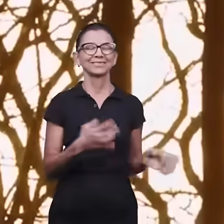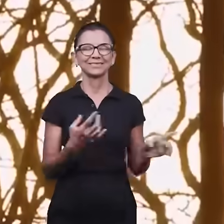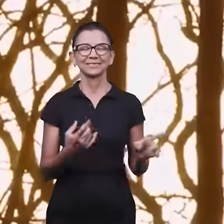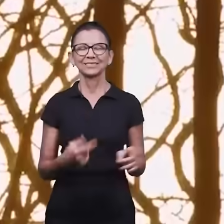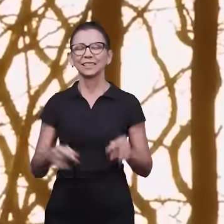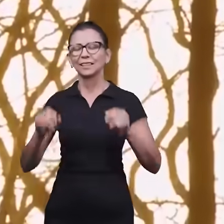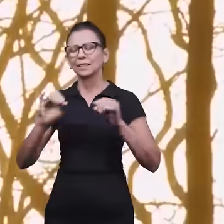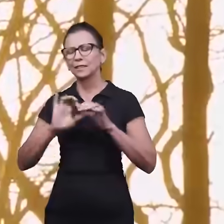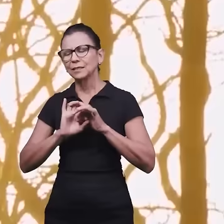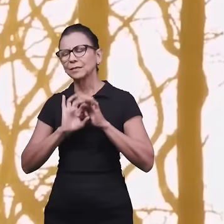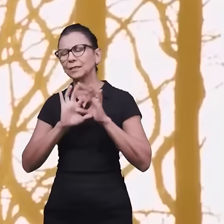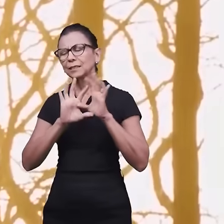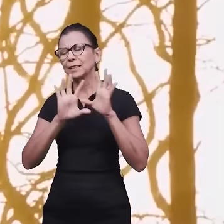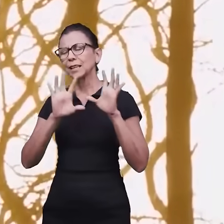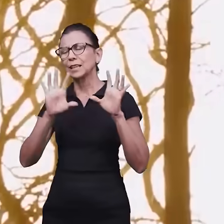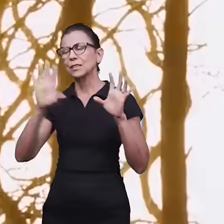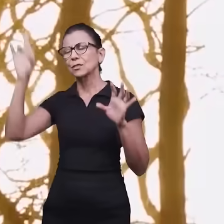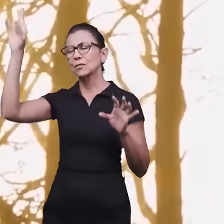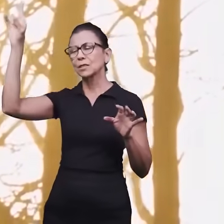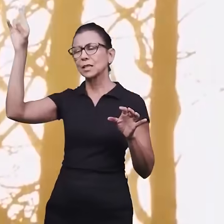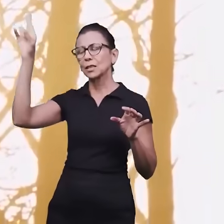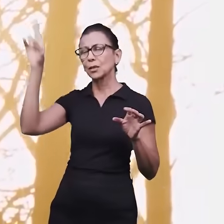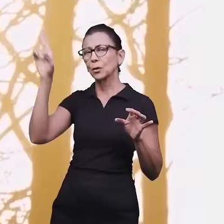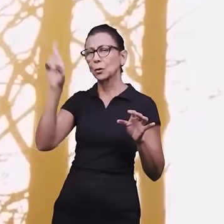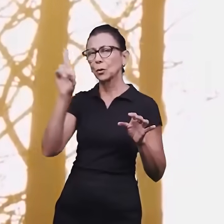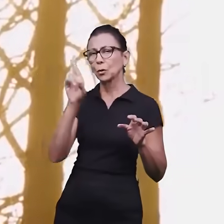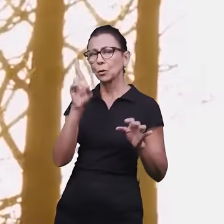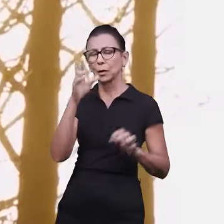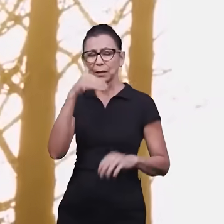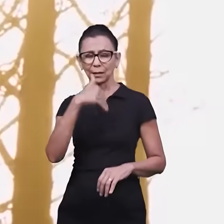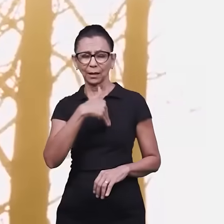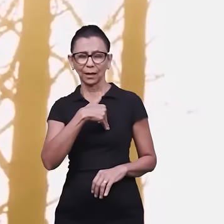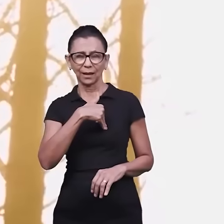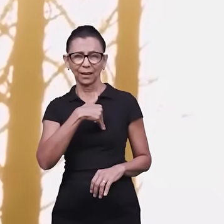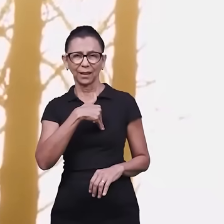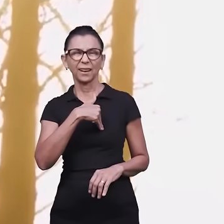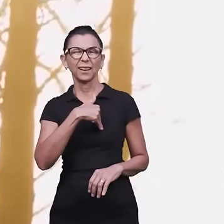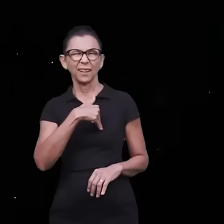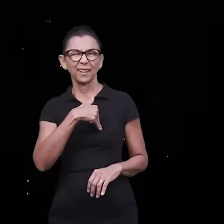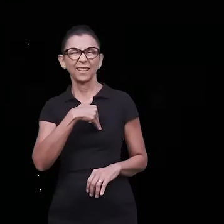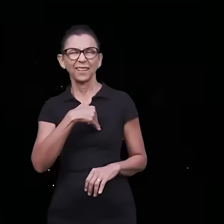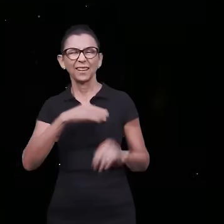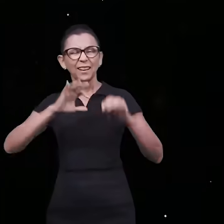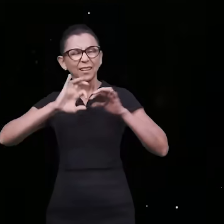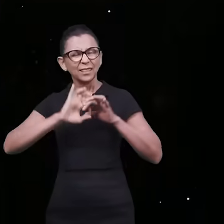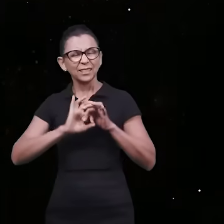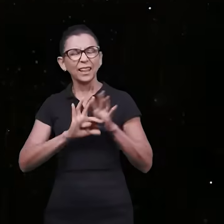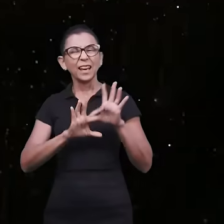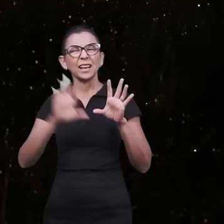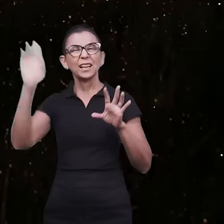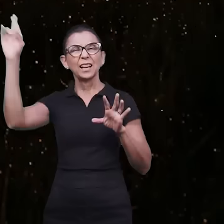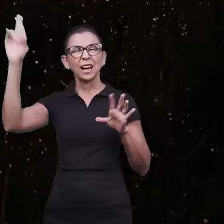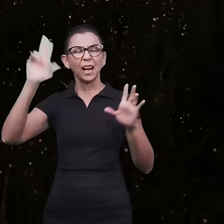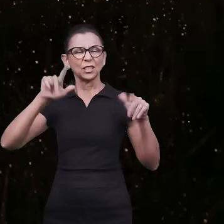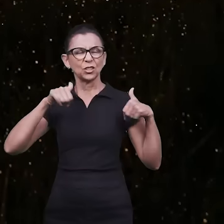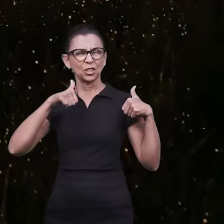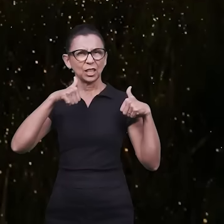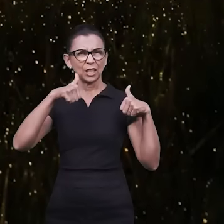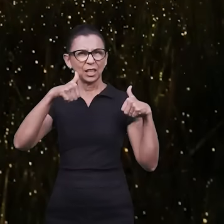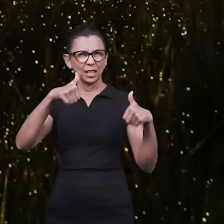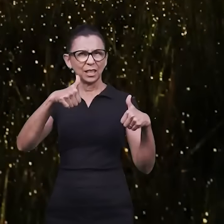raiar. Deixa a luz do céu e do céu entrar. Deixa o sol em ti